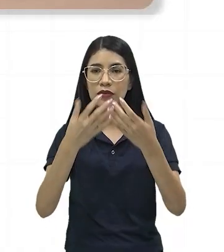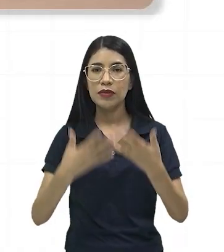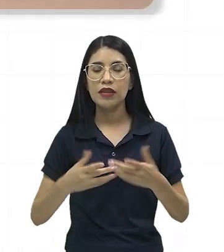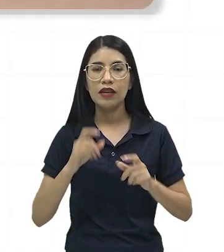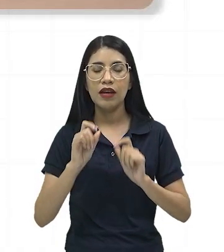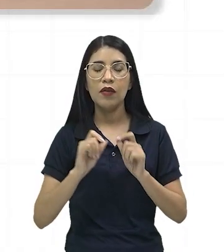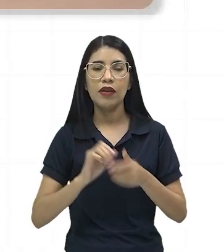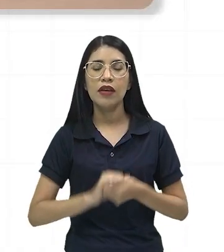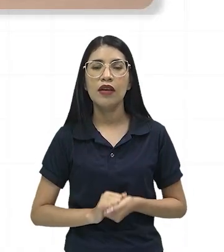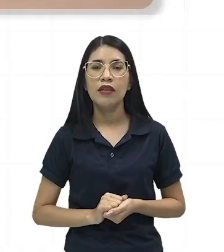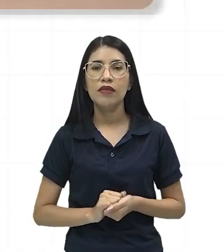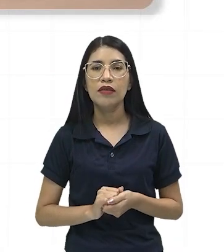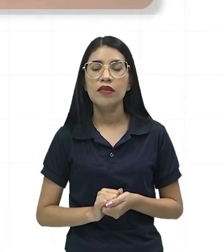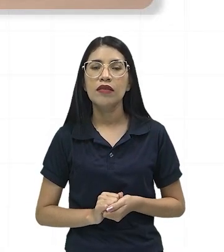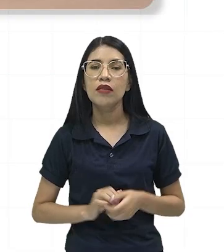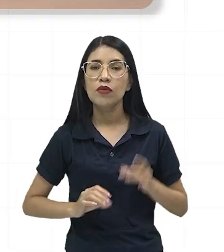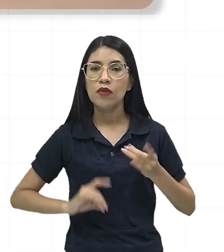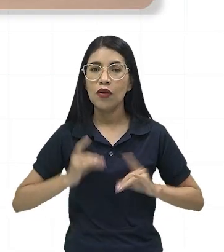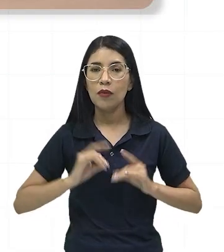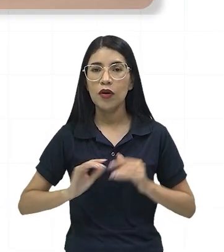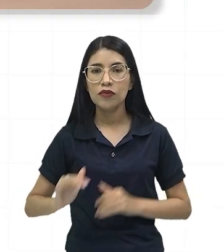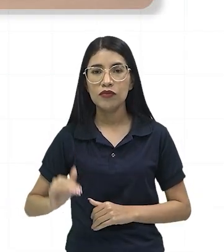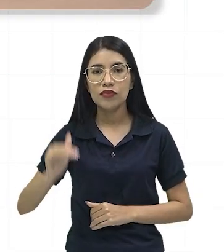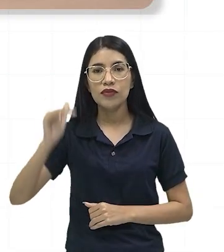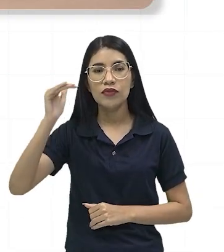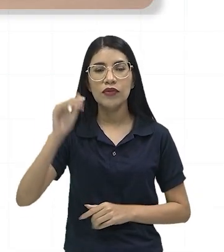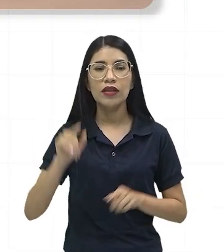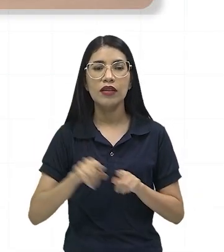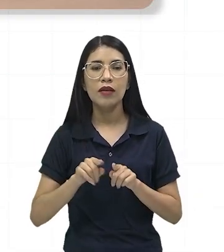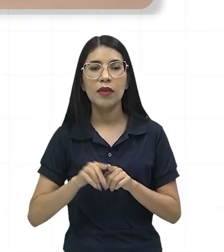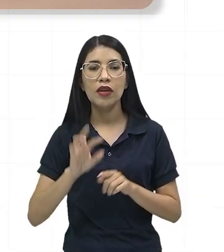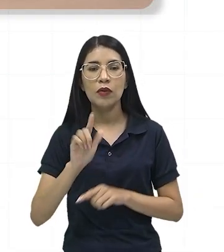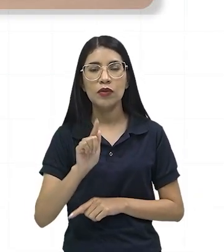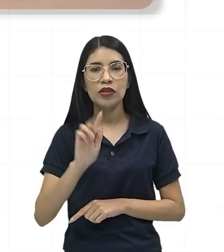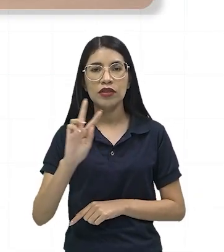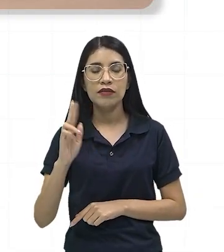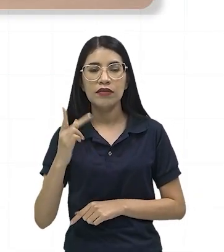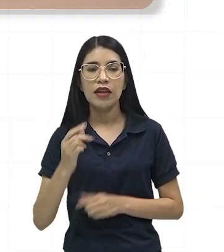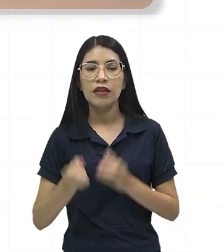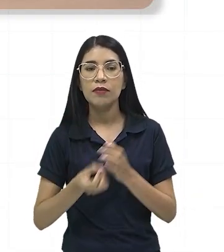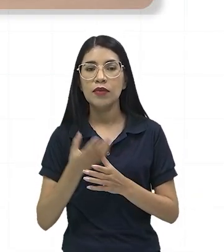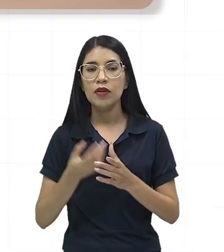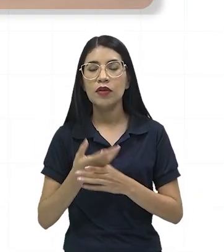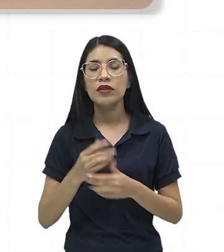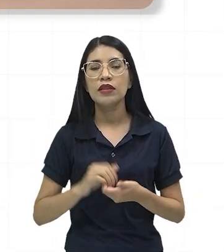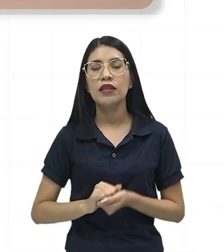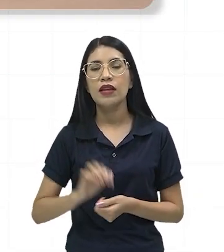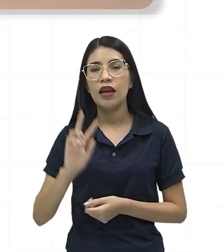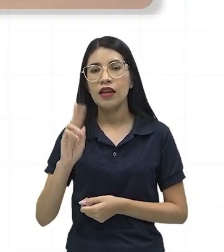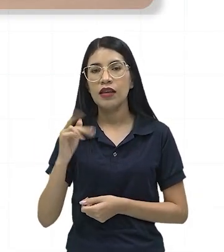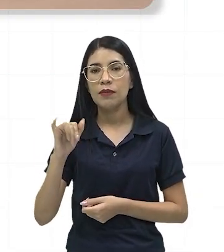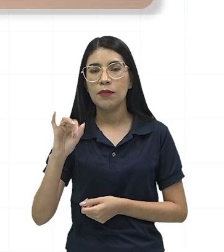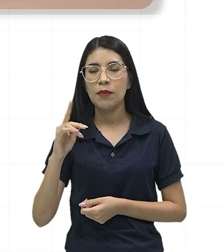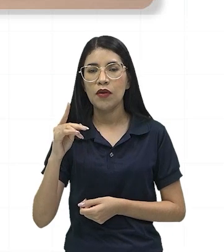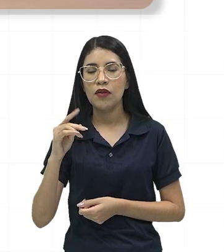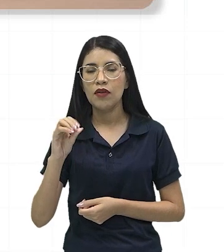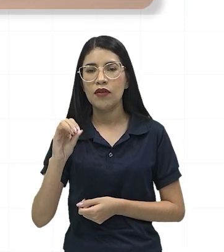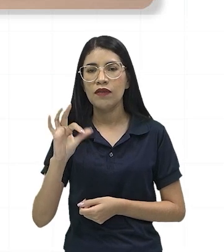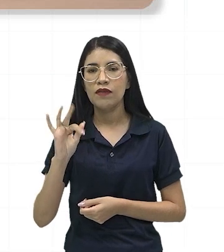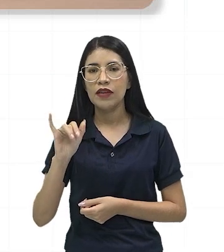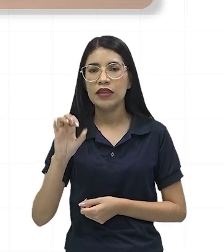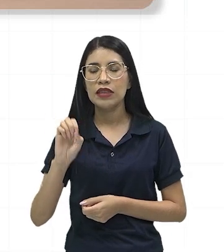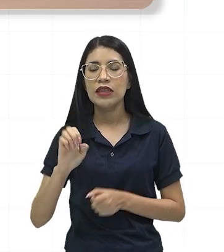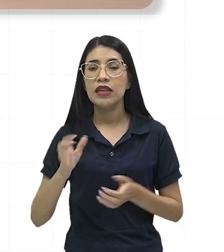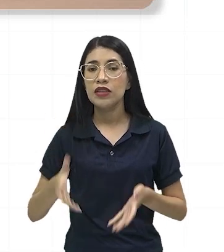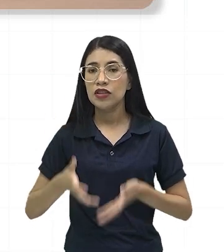crescimento, né? Que também é chamado de GH. Ele é produzido pela hipófise. Esse hormônio estimula o crescimento